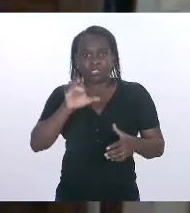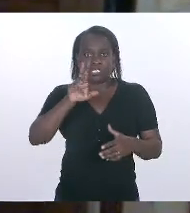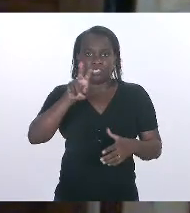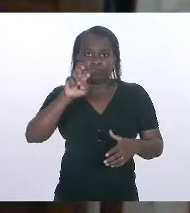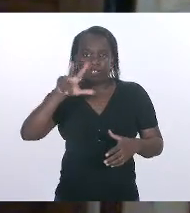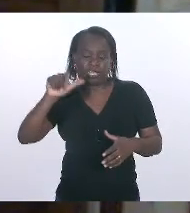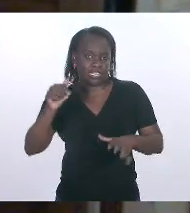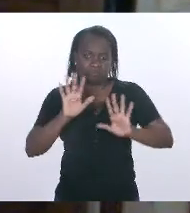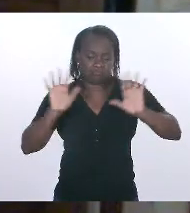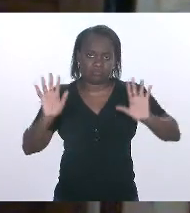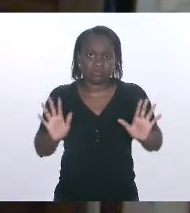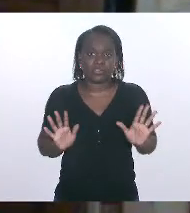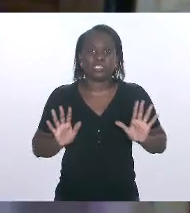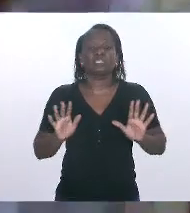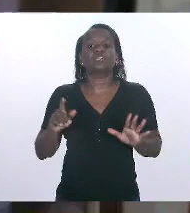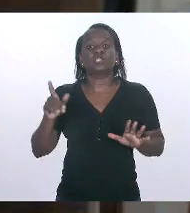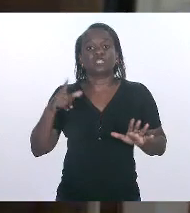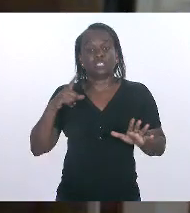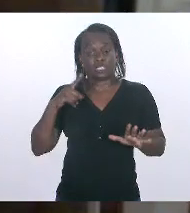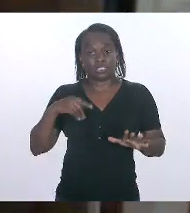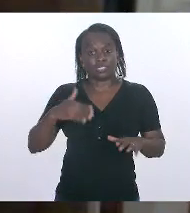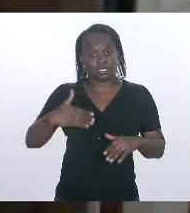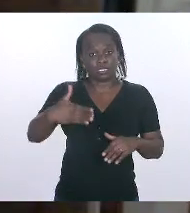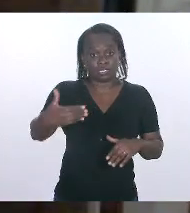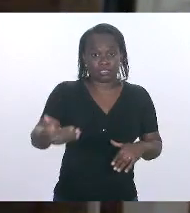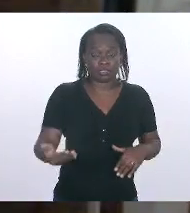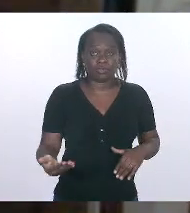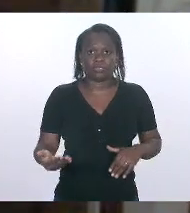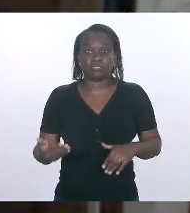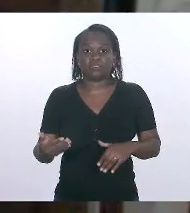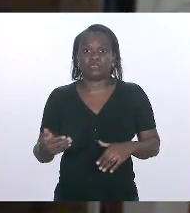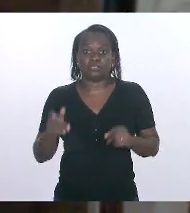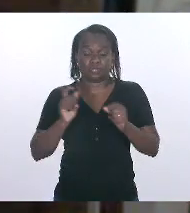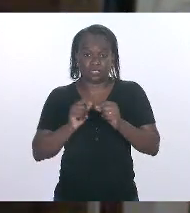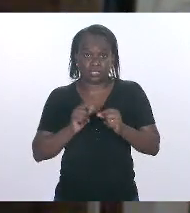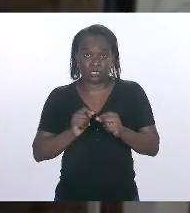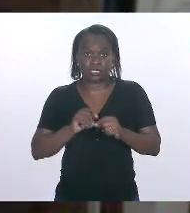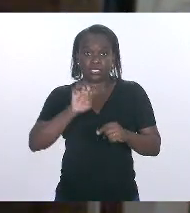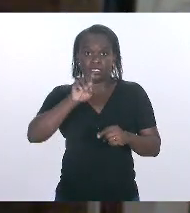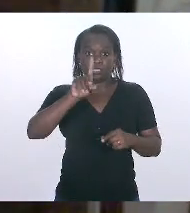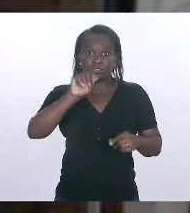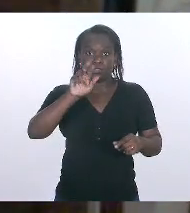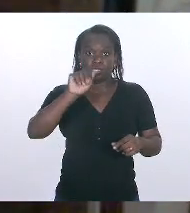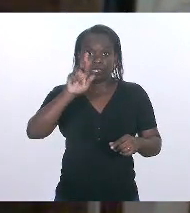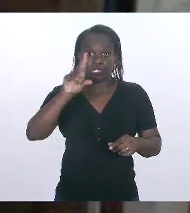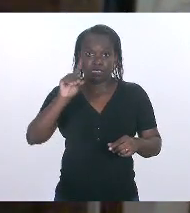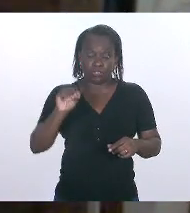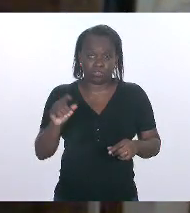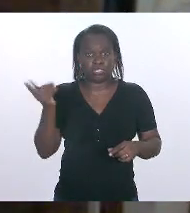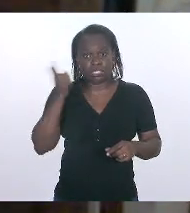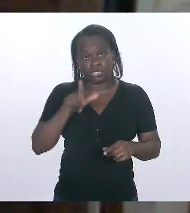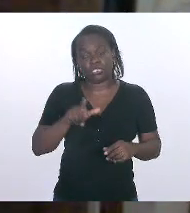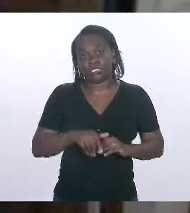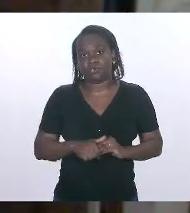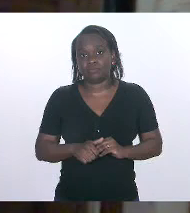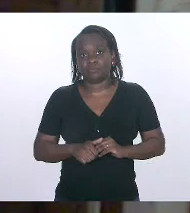Crivella, etc., tendem a fazer o Eduardo Paz